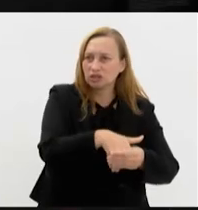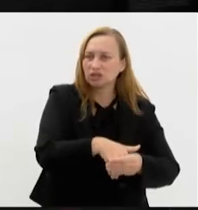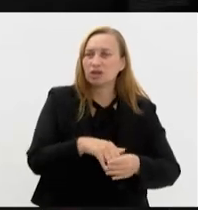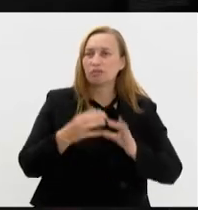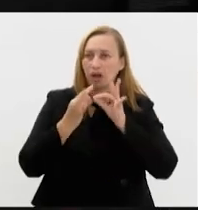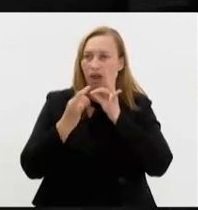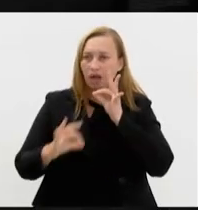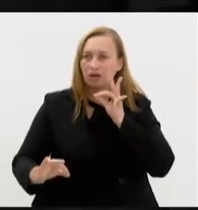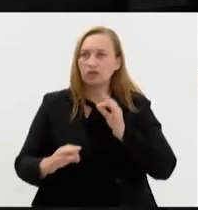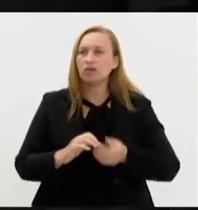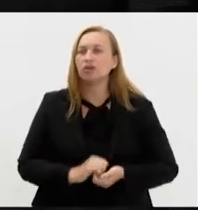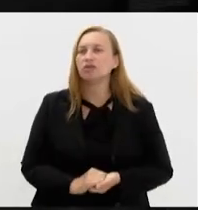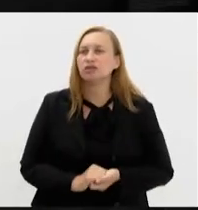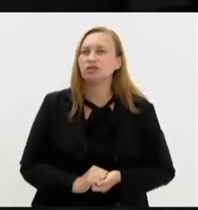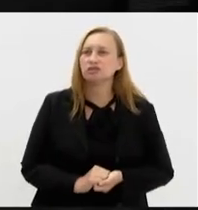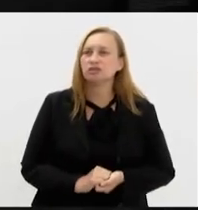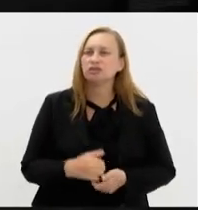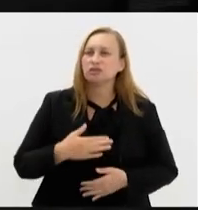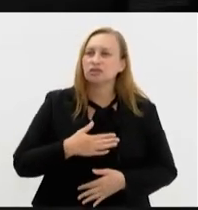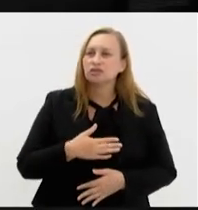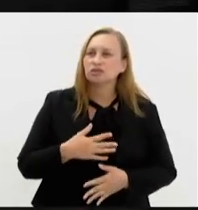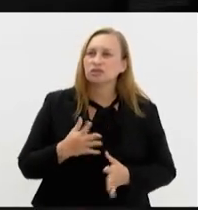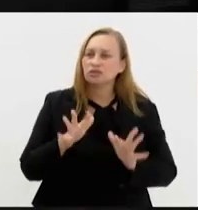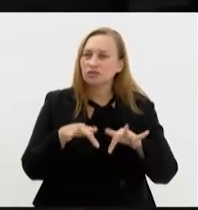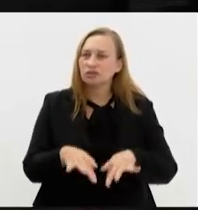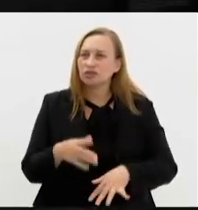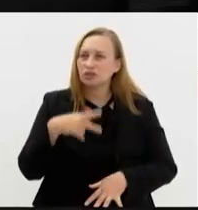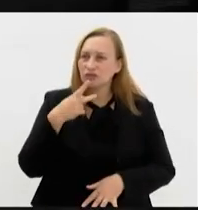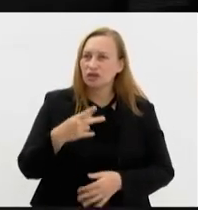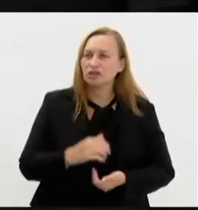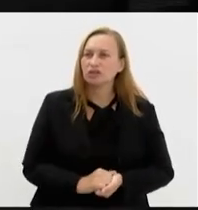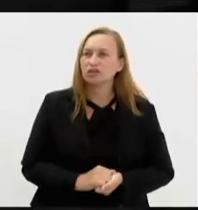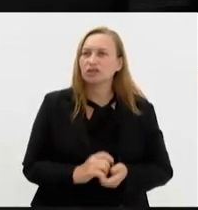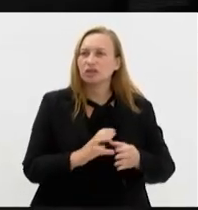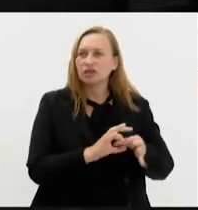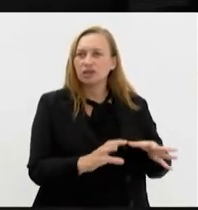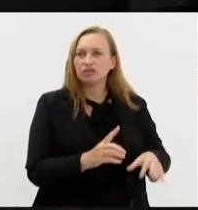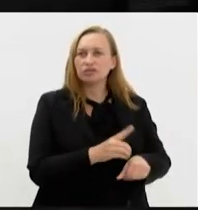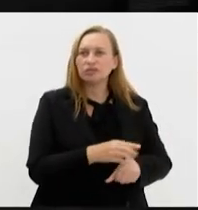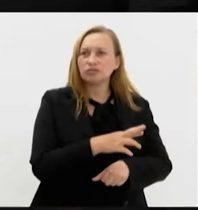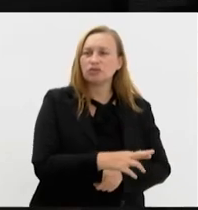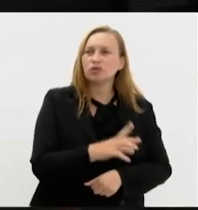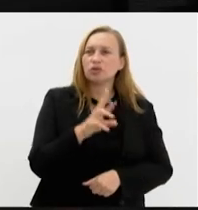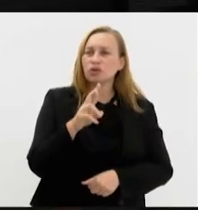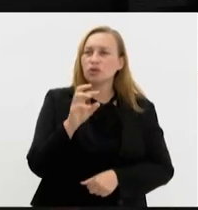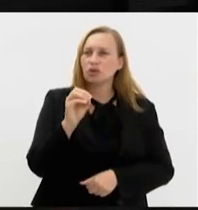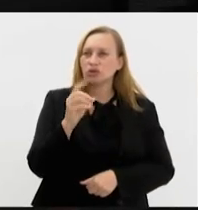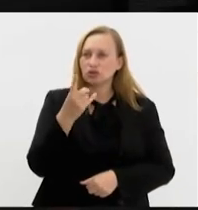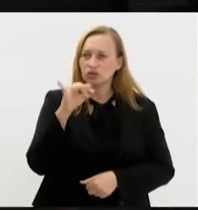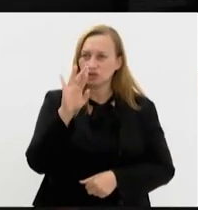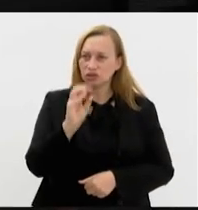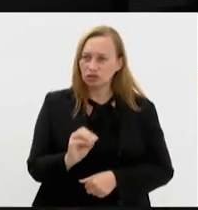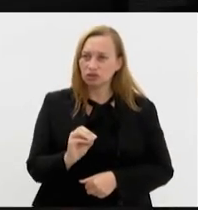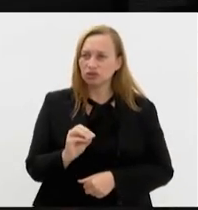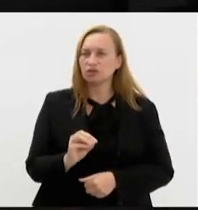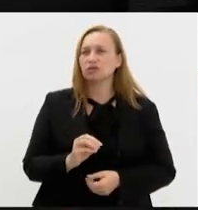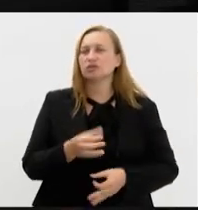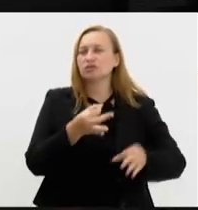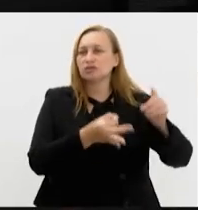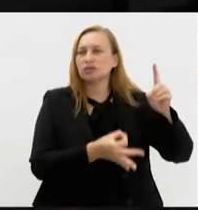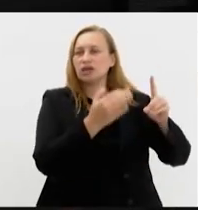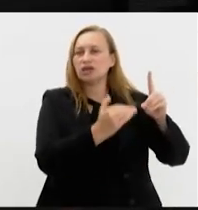delongas e ao final faço uma complementação né Eh passo a palavra aqui ao Dr Rodrigo Maia que é Desembargador da classe